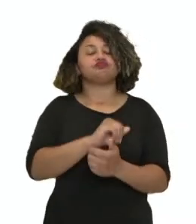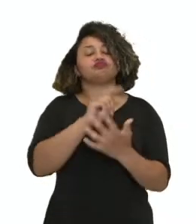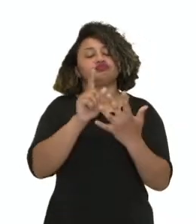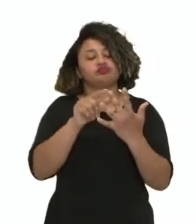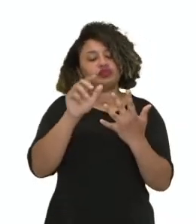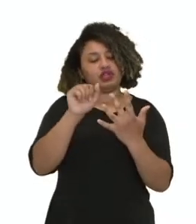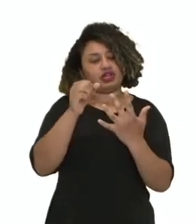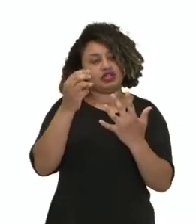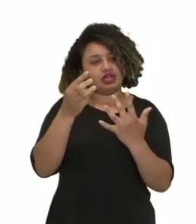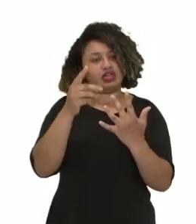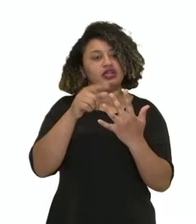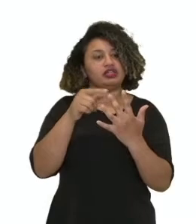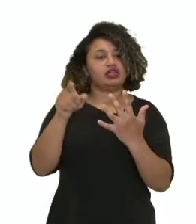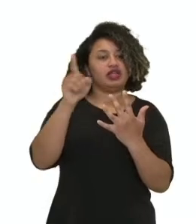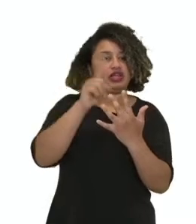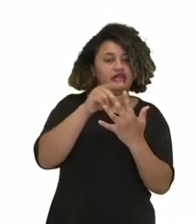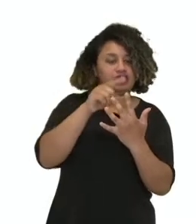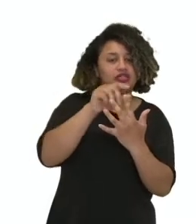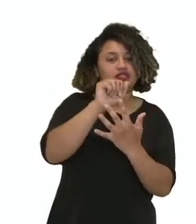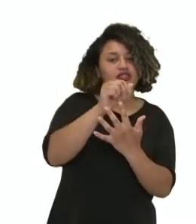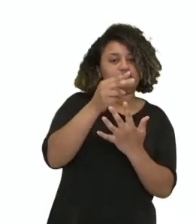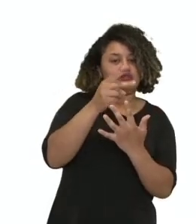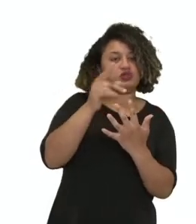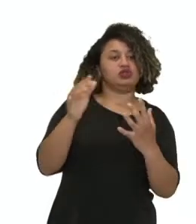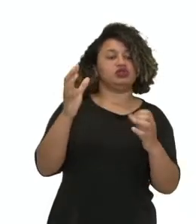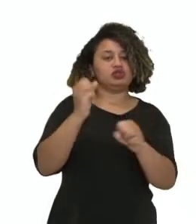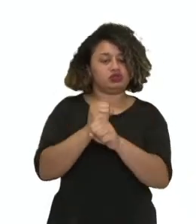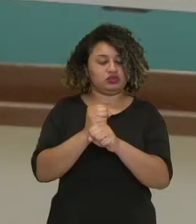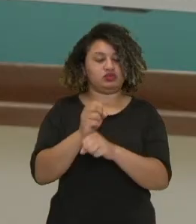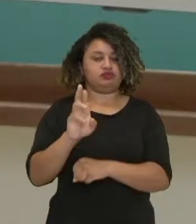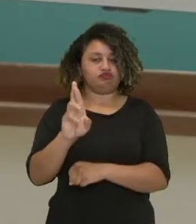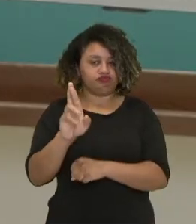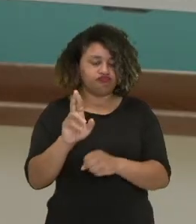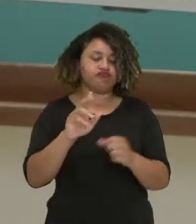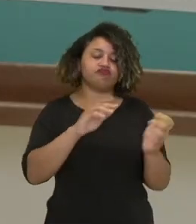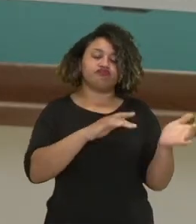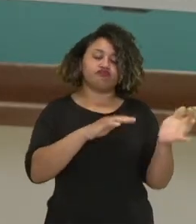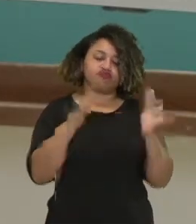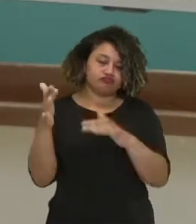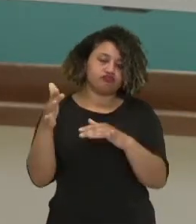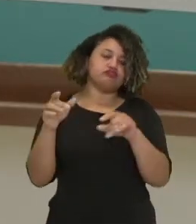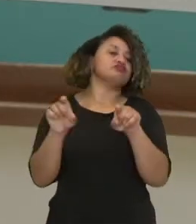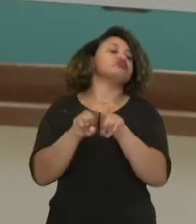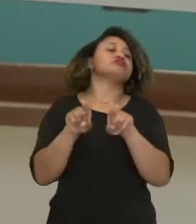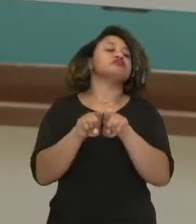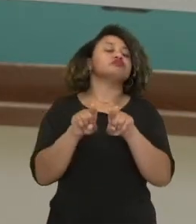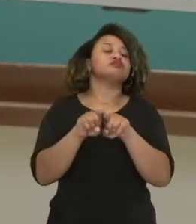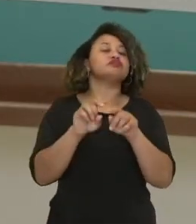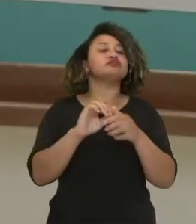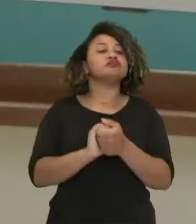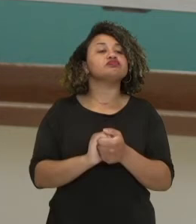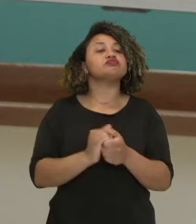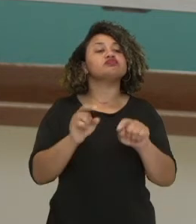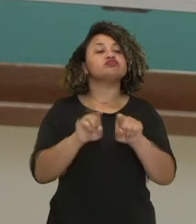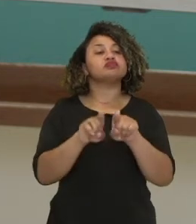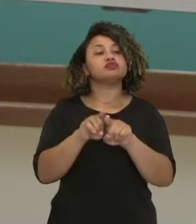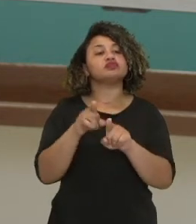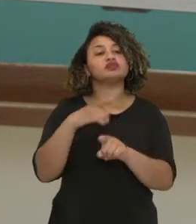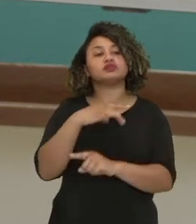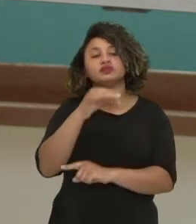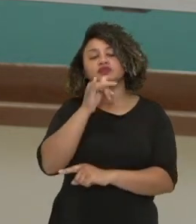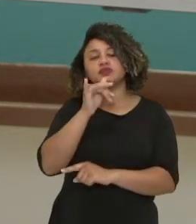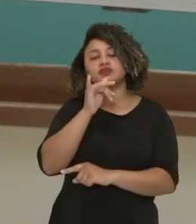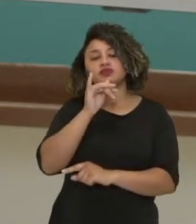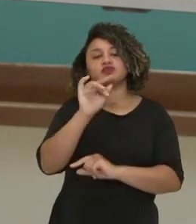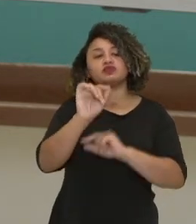pego o anterior a A3, que é A2, e somo com a razão, e assim sucessivamente. Aqui o exemplo, né, pessoal?